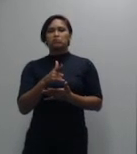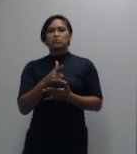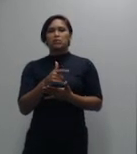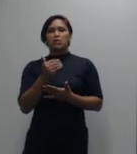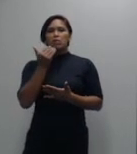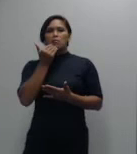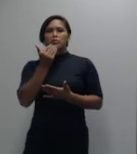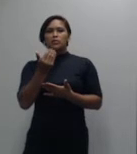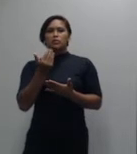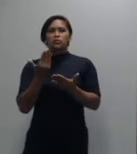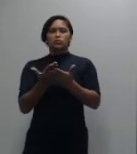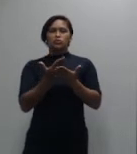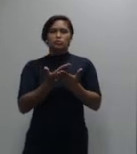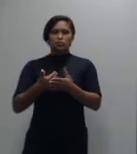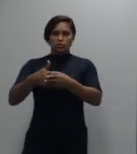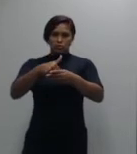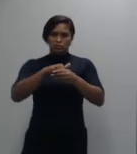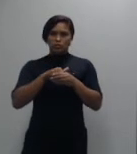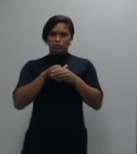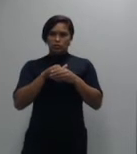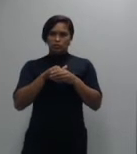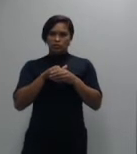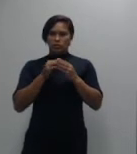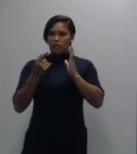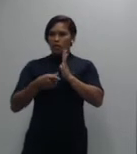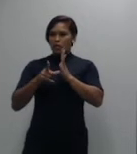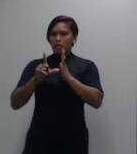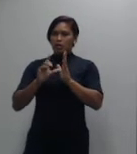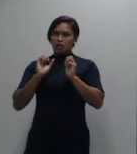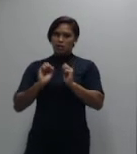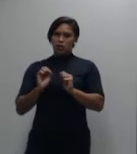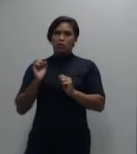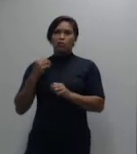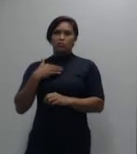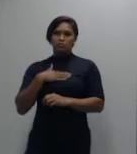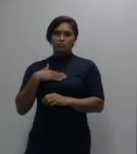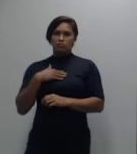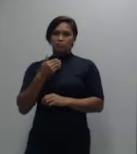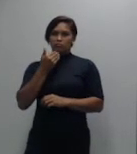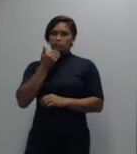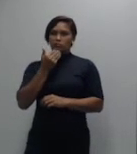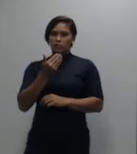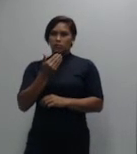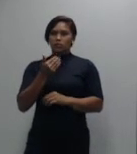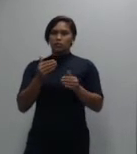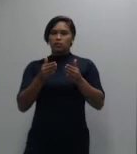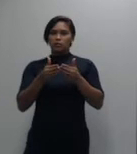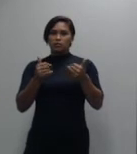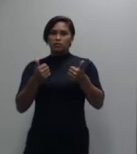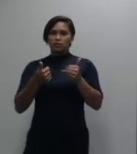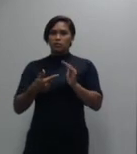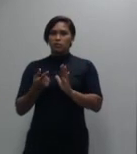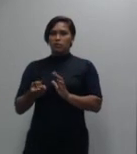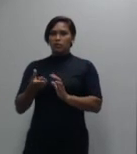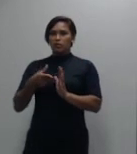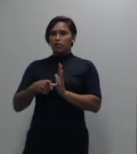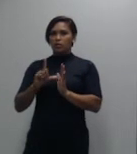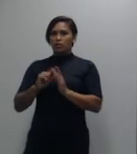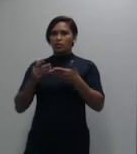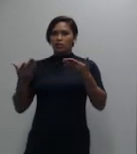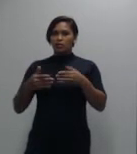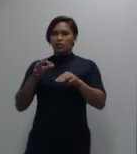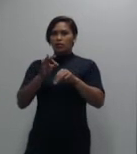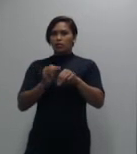vista de algum colega que me pré seda é eu peço licença antecipada já ao